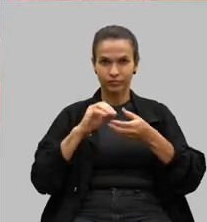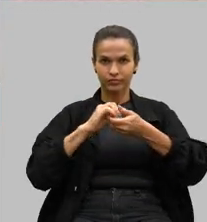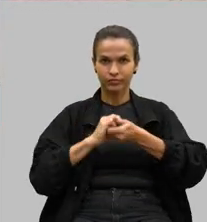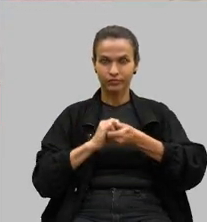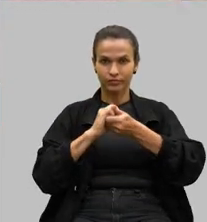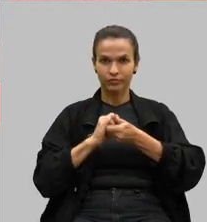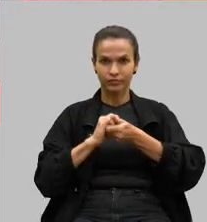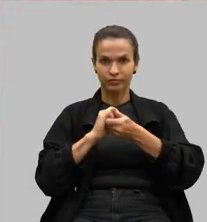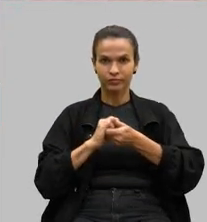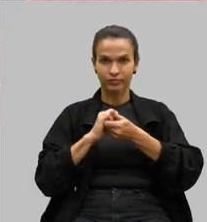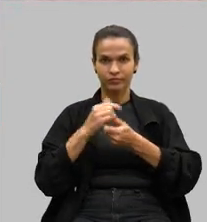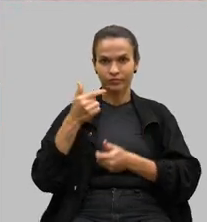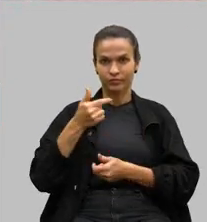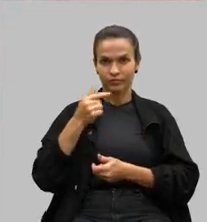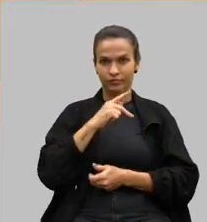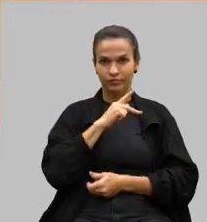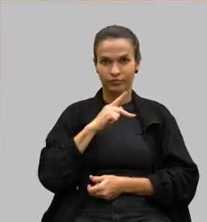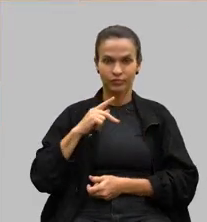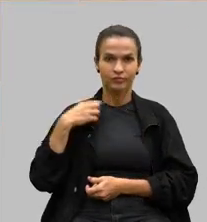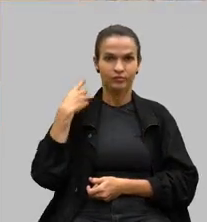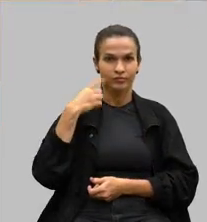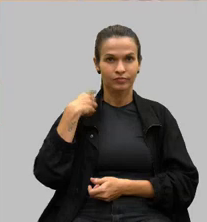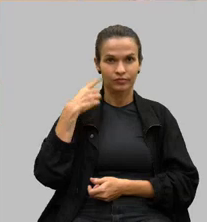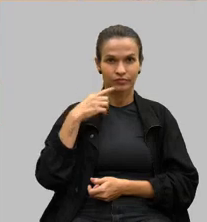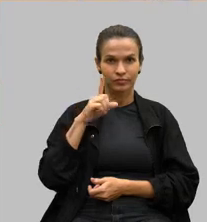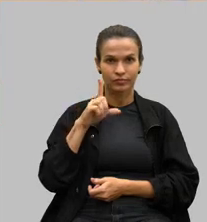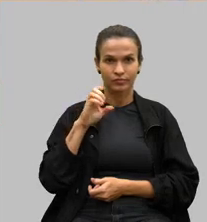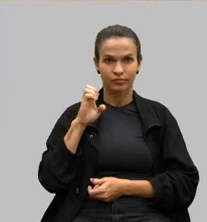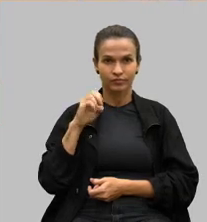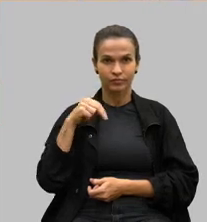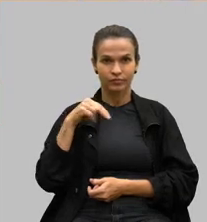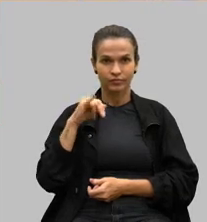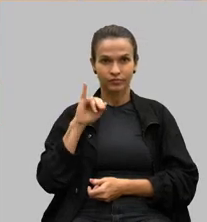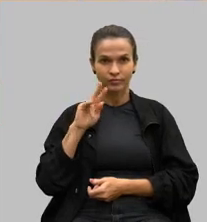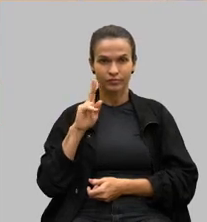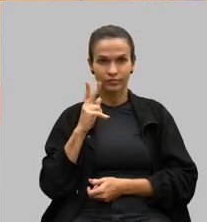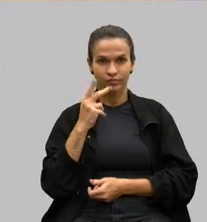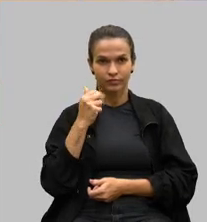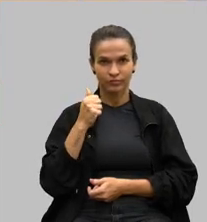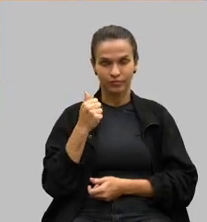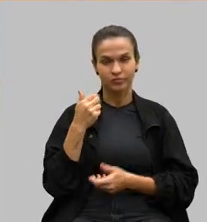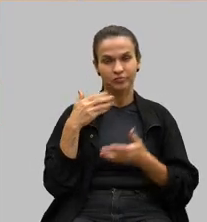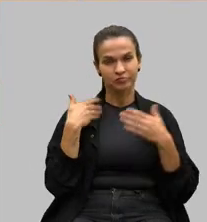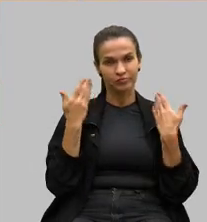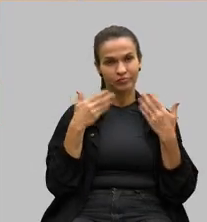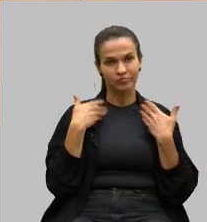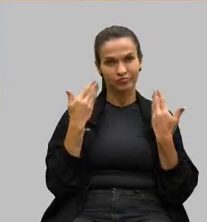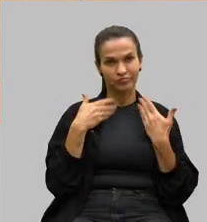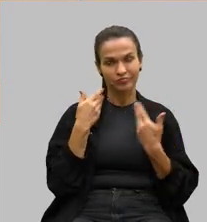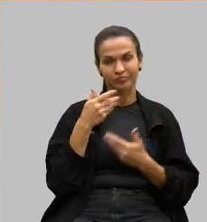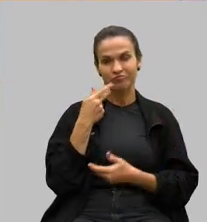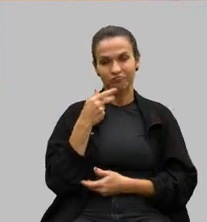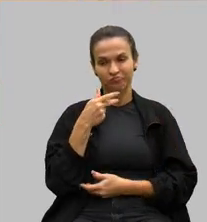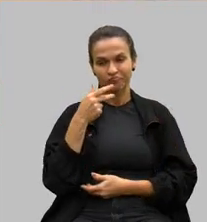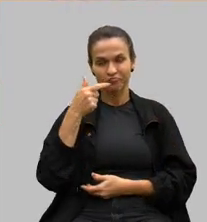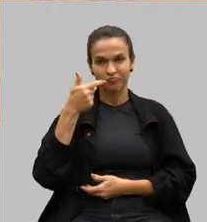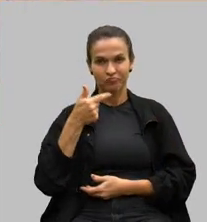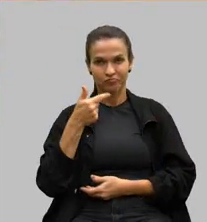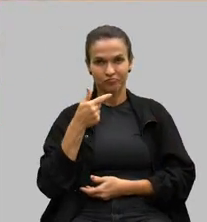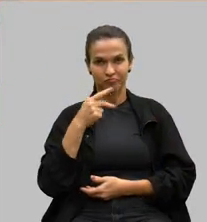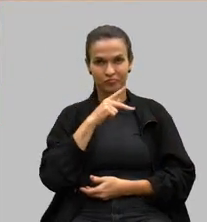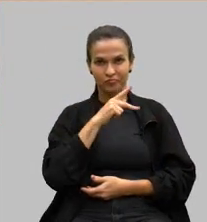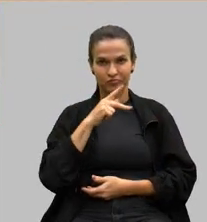vice-presidenta deputada Leninha é sempre uma alegria falar vice-presidenta deputada